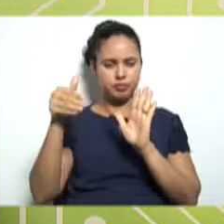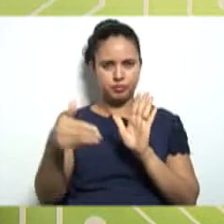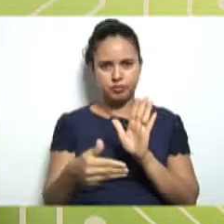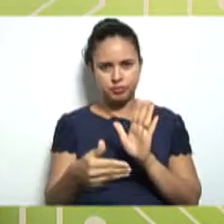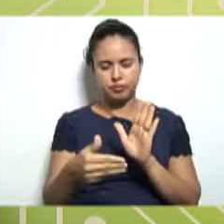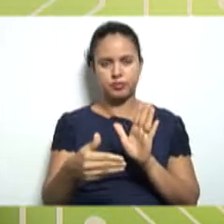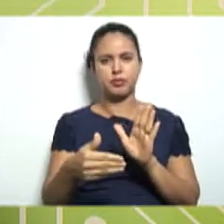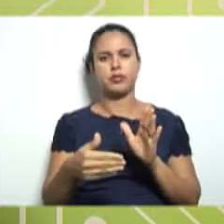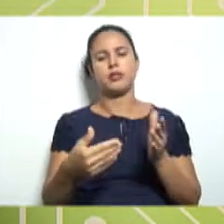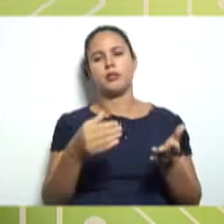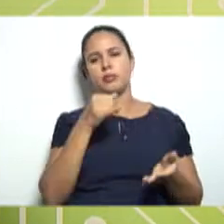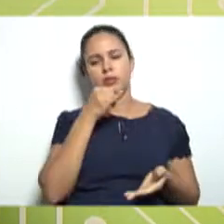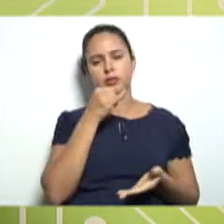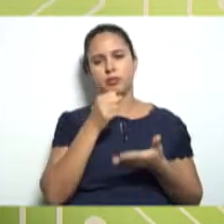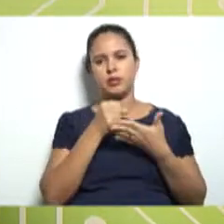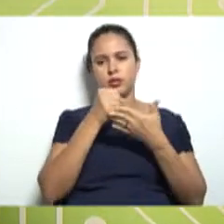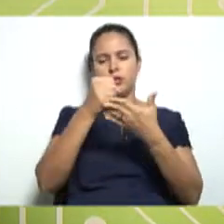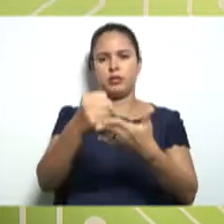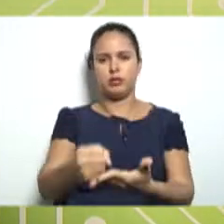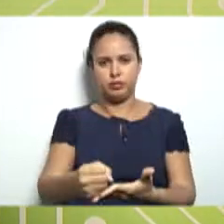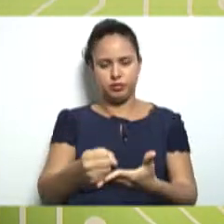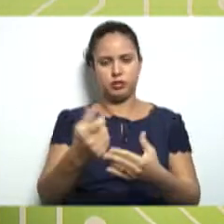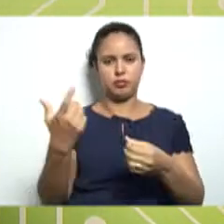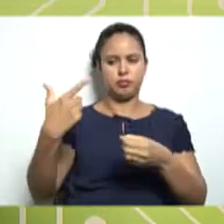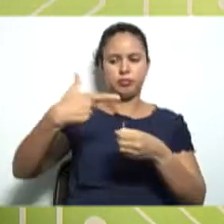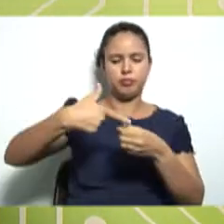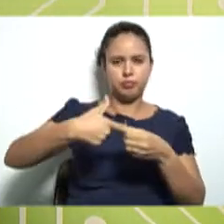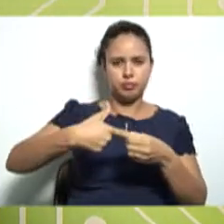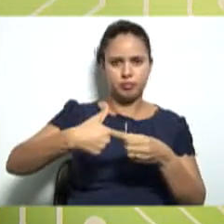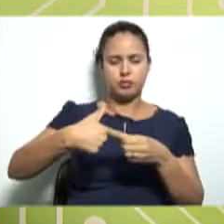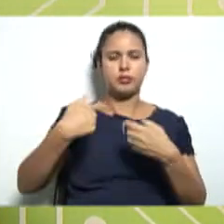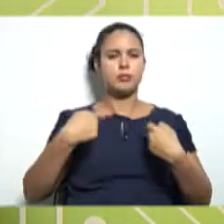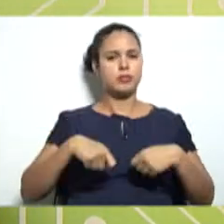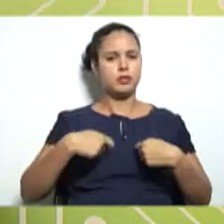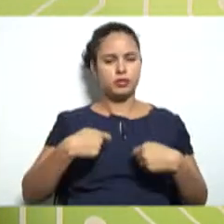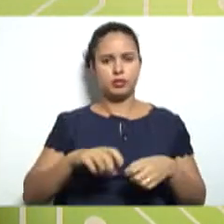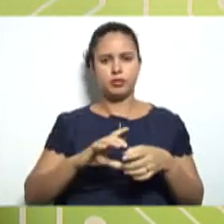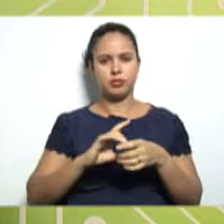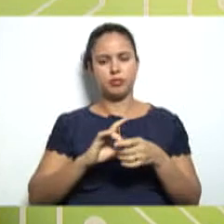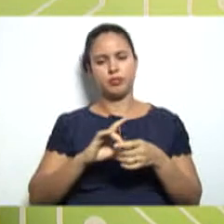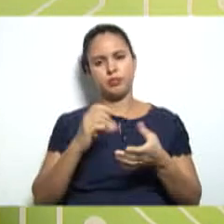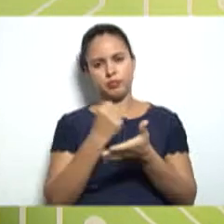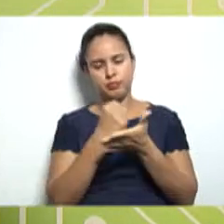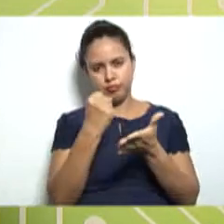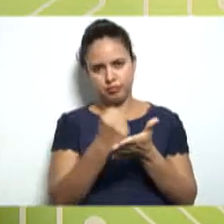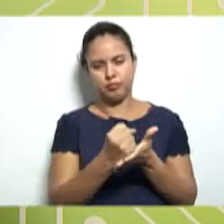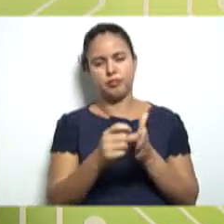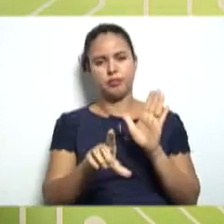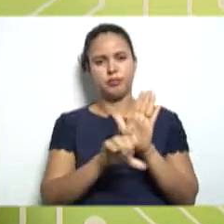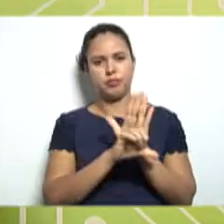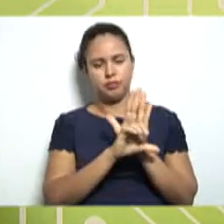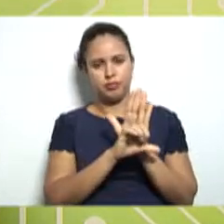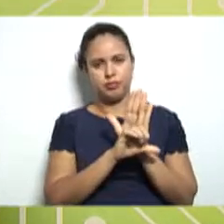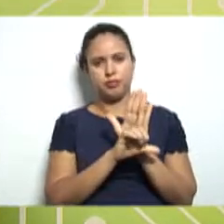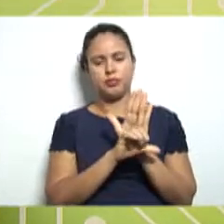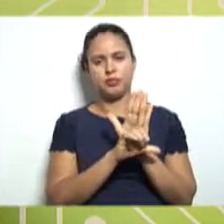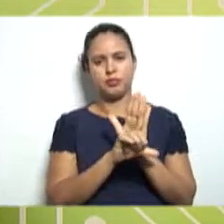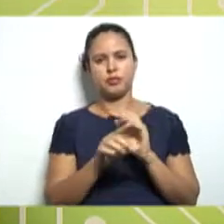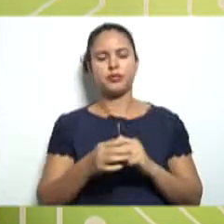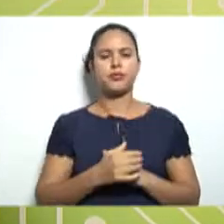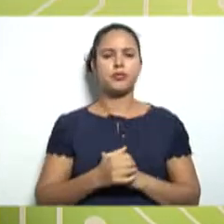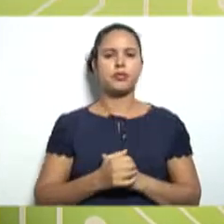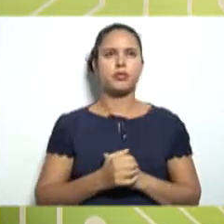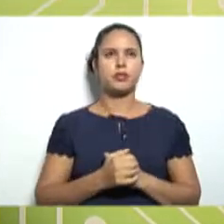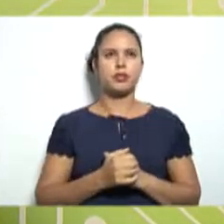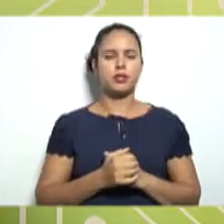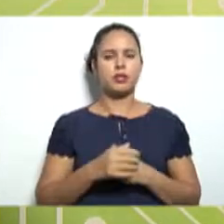Para transportar, por exemplo, combustível, você precisa de uma autorização legal. A gente não pode transportar gasolina dentro do carro, isso é proibido por lei.